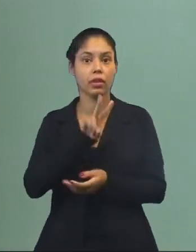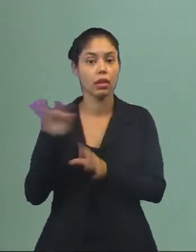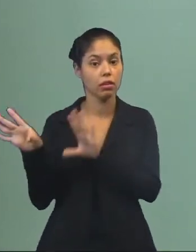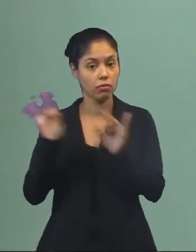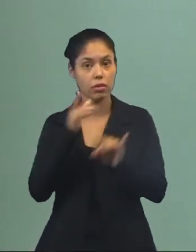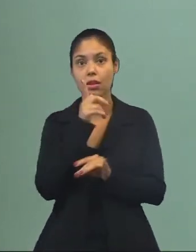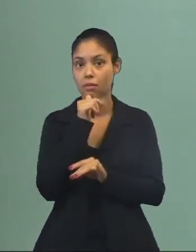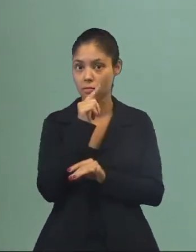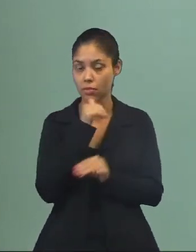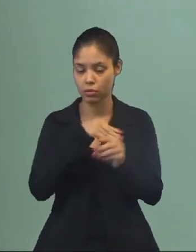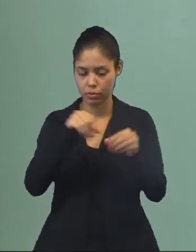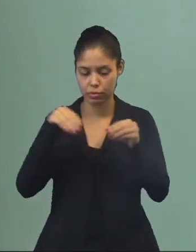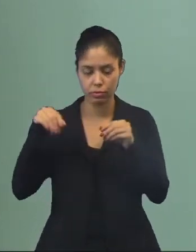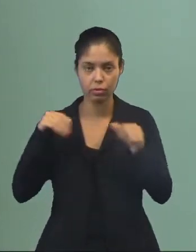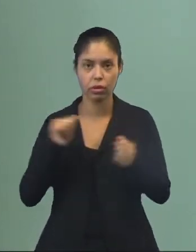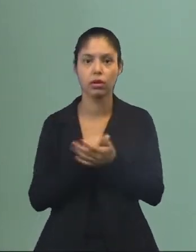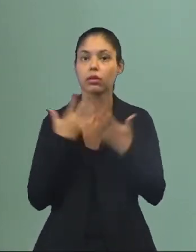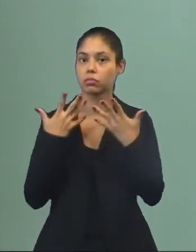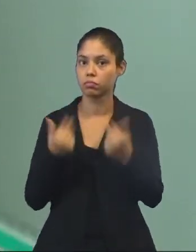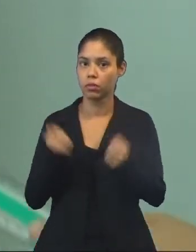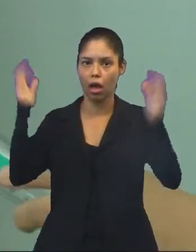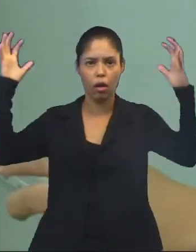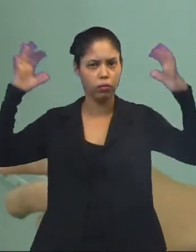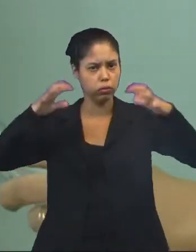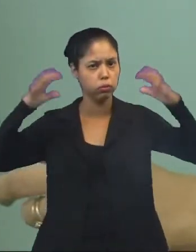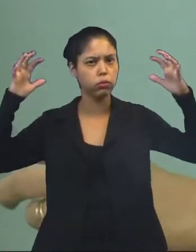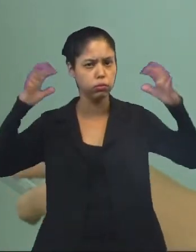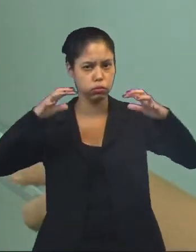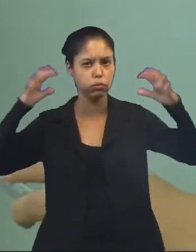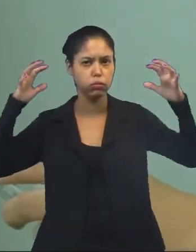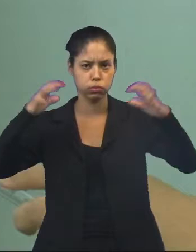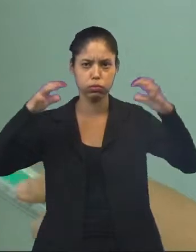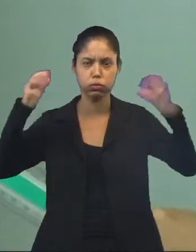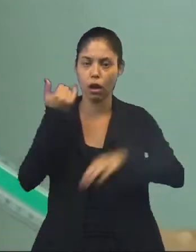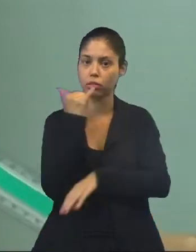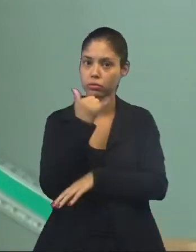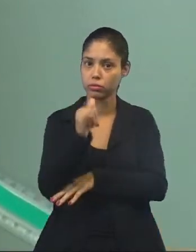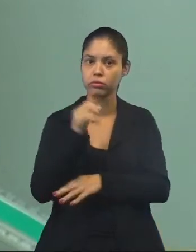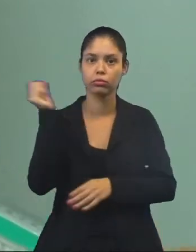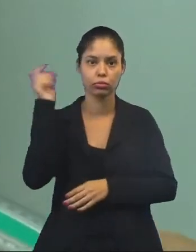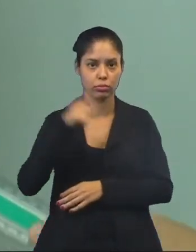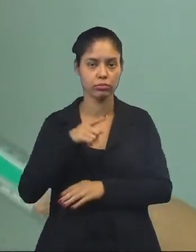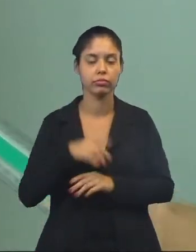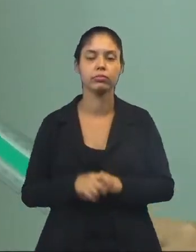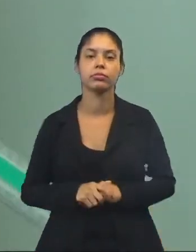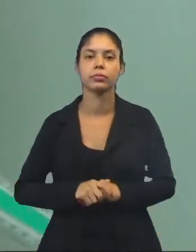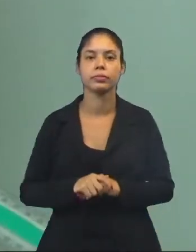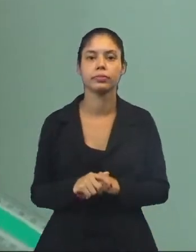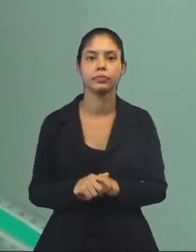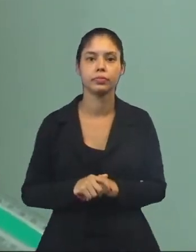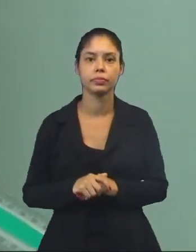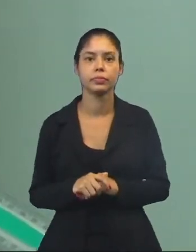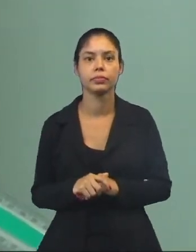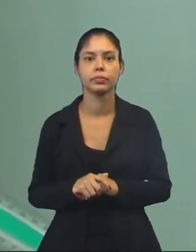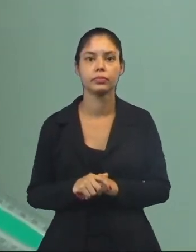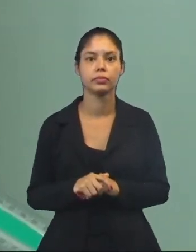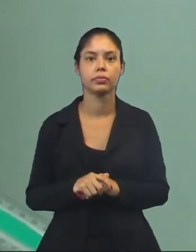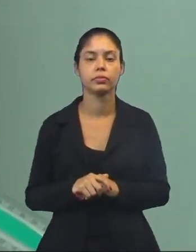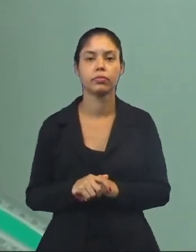né, que o solo ele adquire, da chuva, a energia solar, né, a energia do